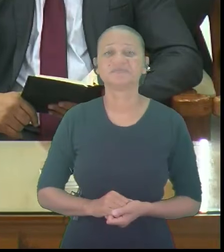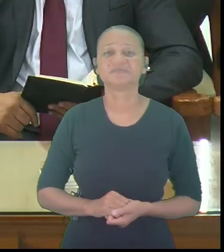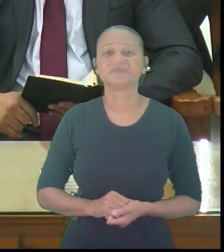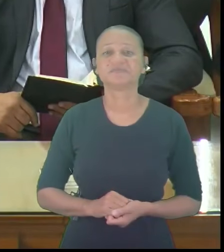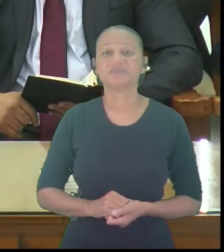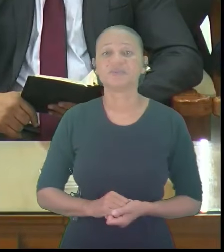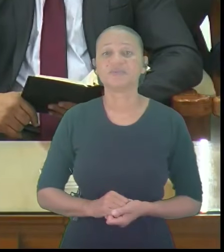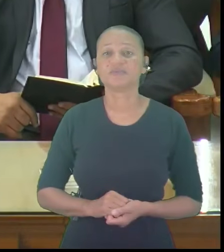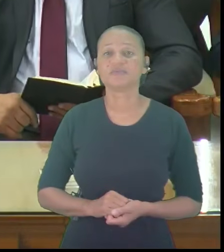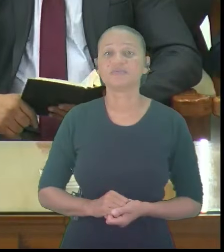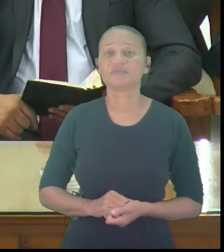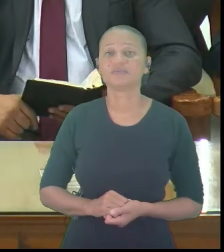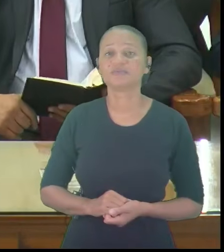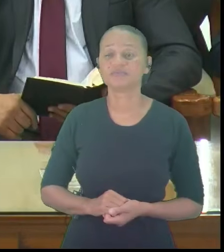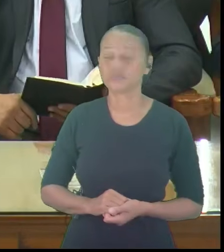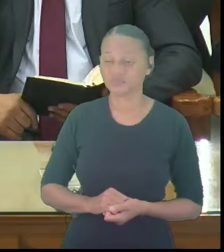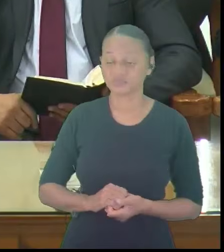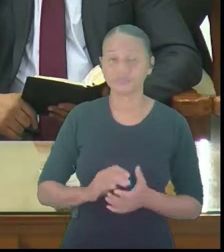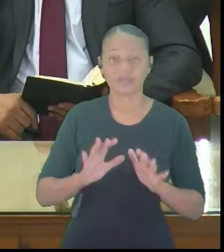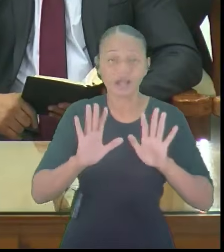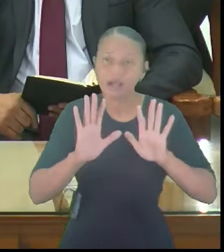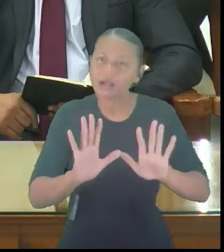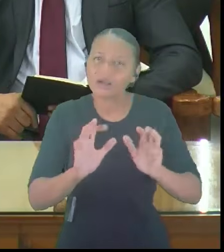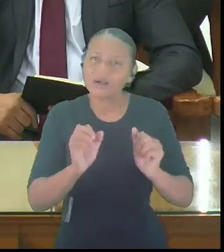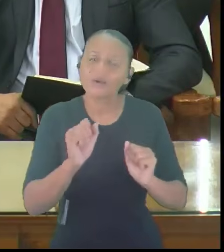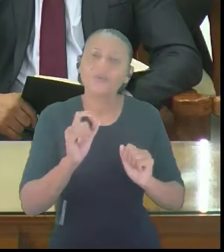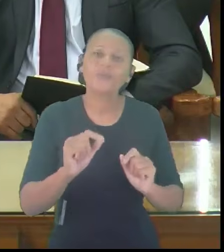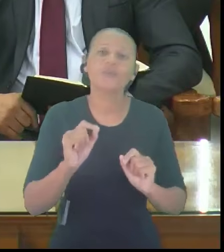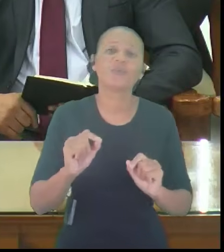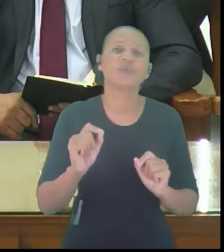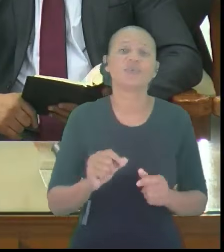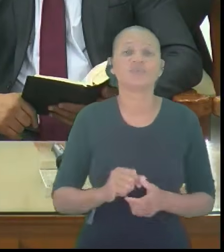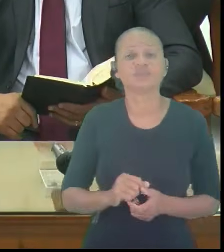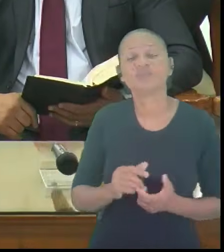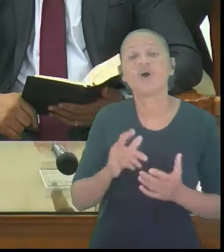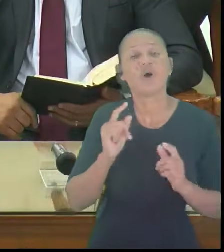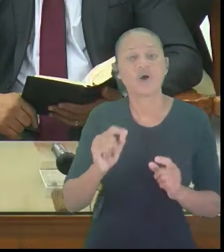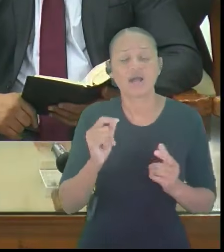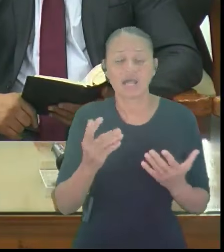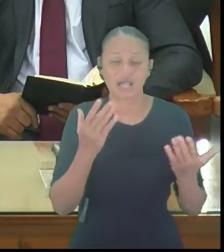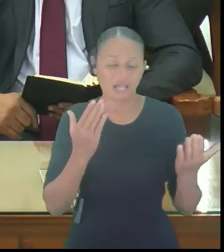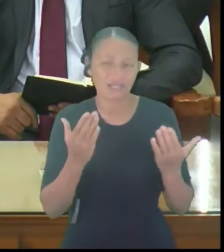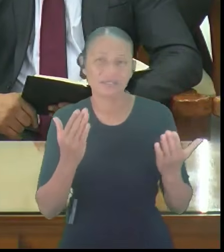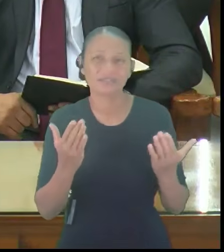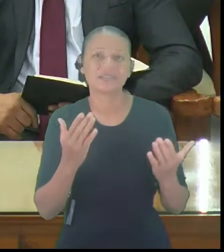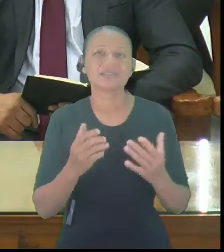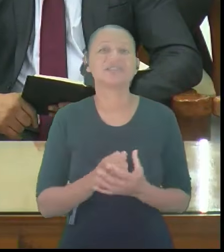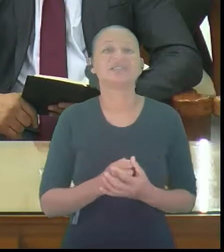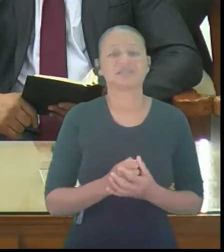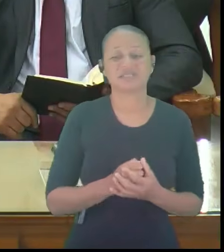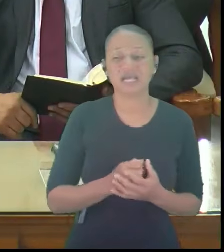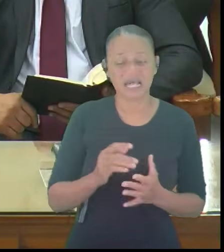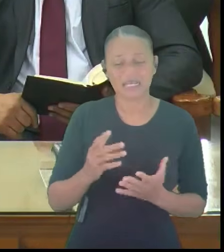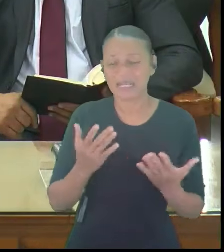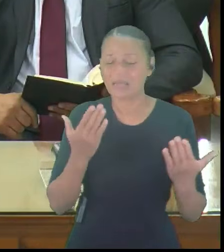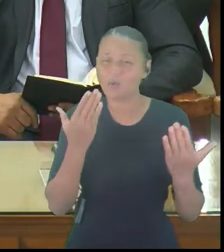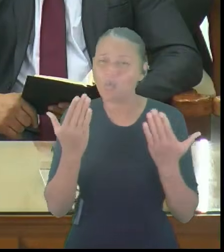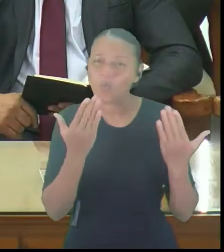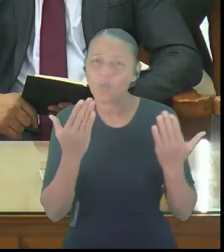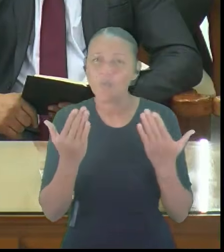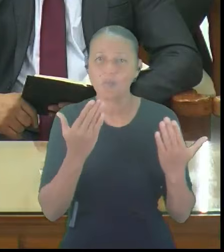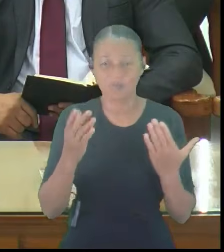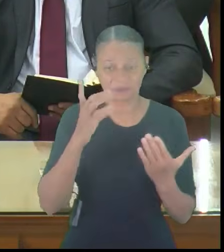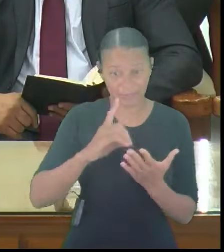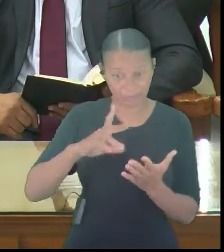O homem que tem o sol, agora me diga uma coisa, quem é aquilo ali? Era uma figura de Deus. Era um